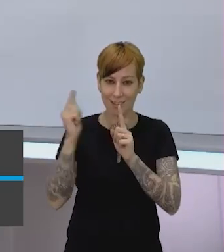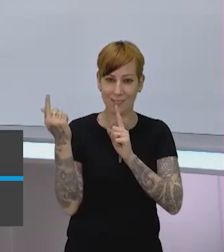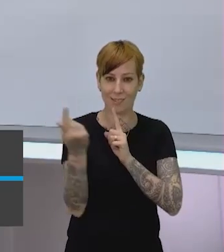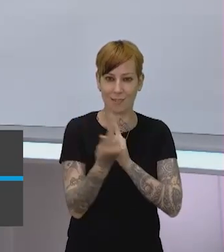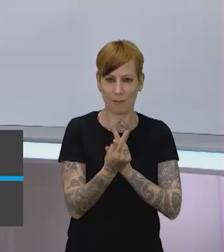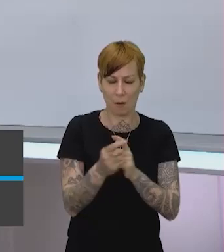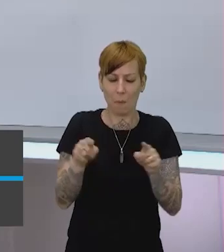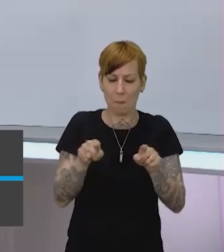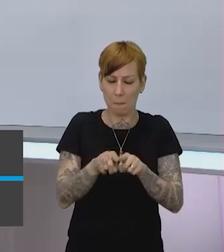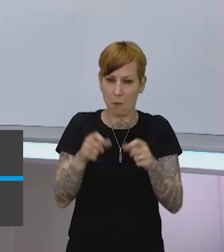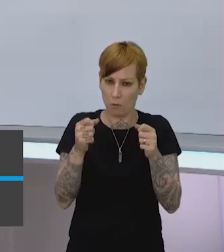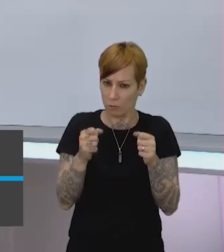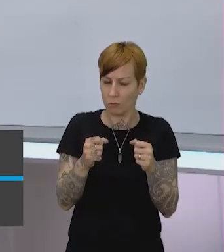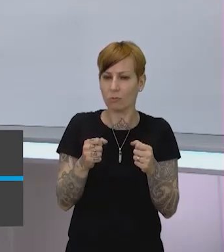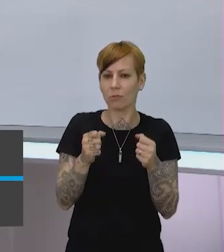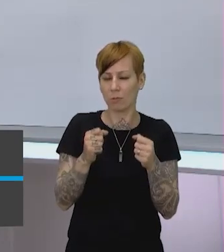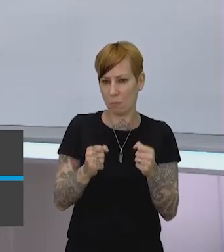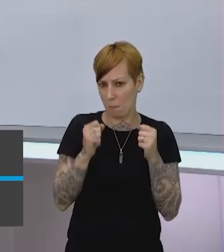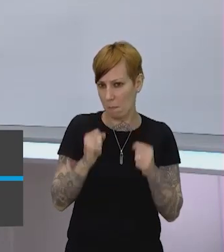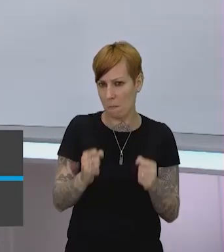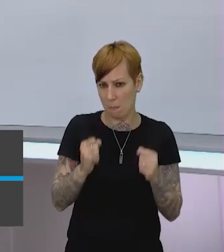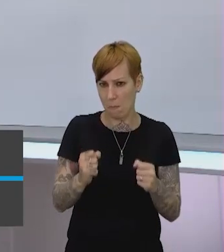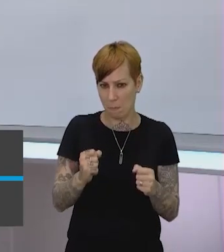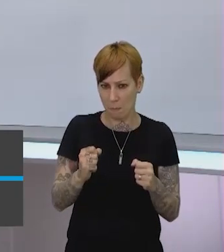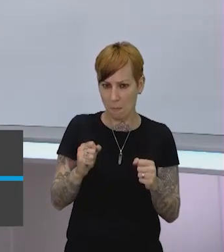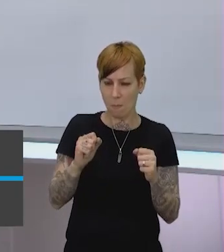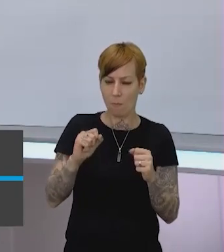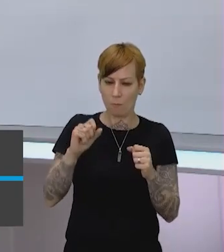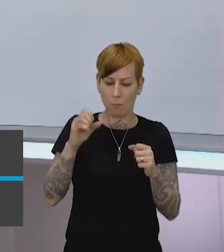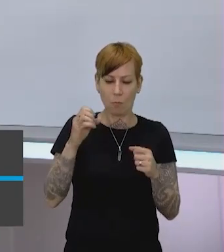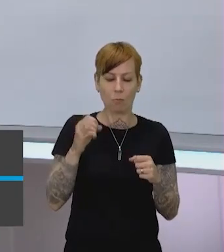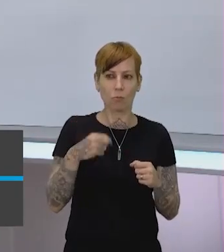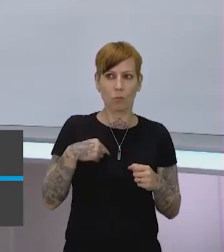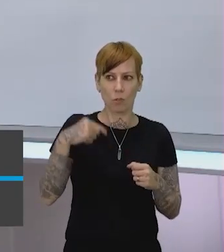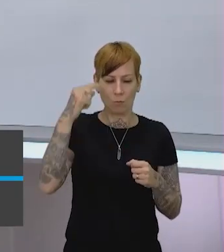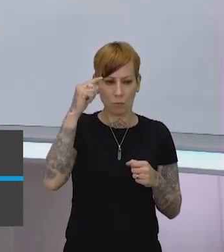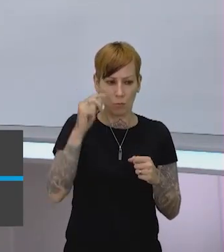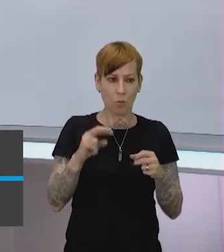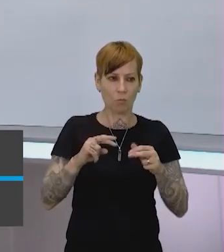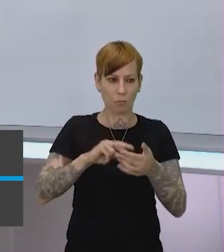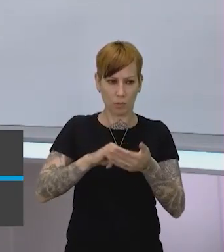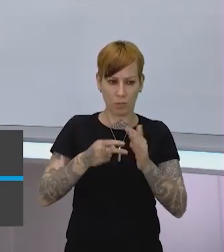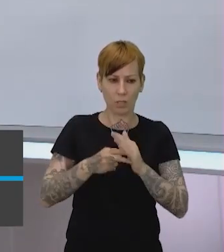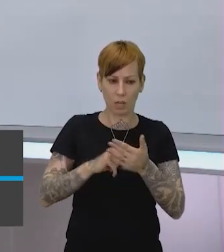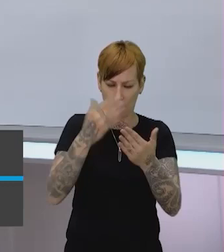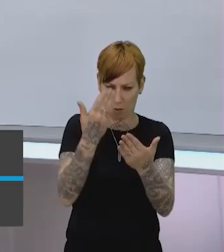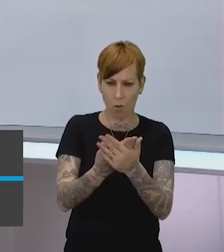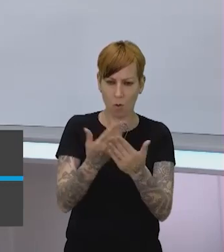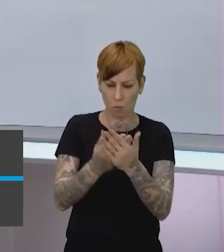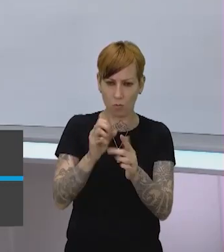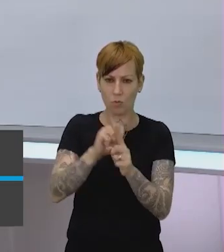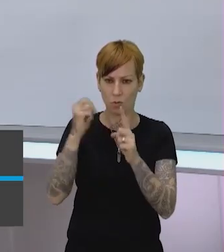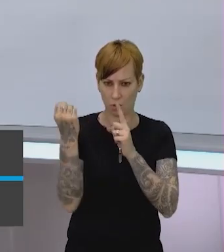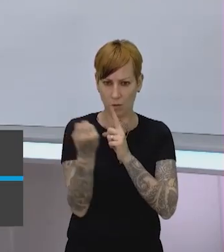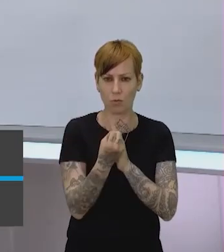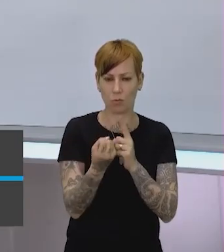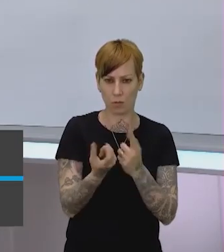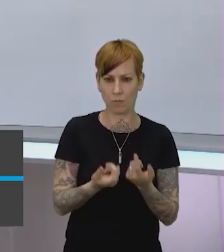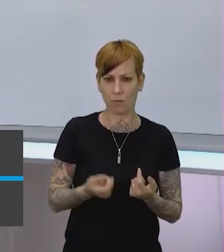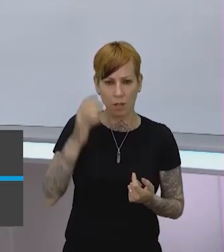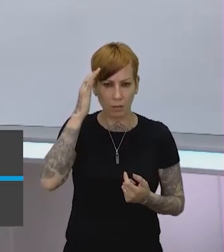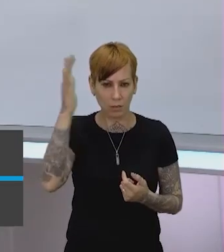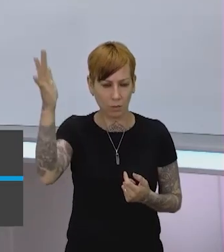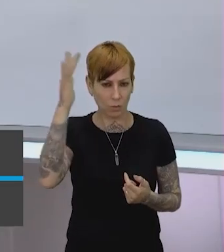ser também um sentido para a própria sociologia. Então, eu estou falando dessa teoria do Milton Santos,